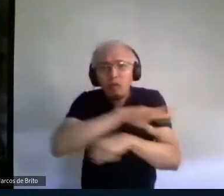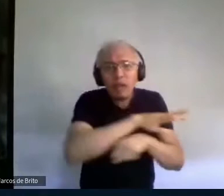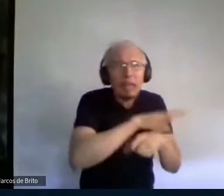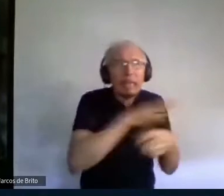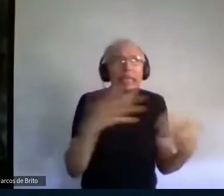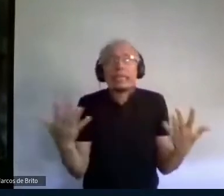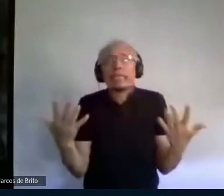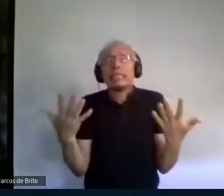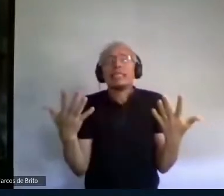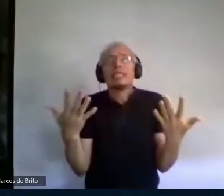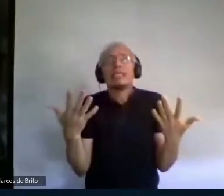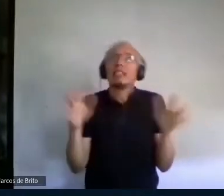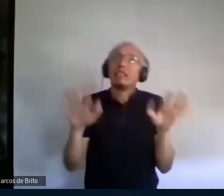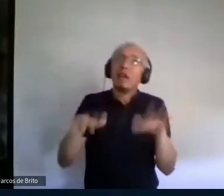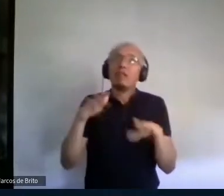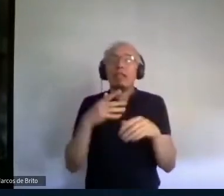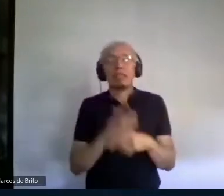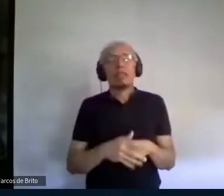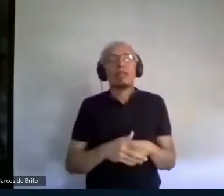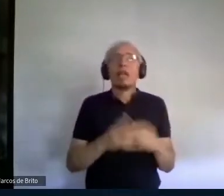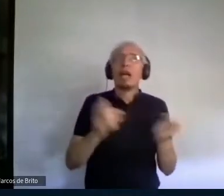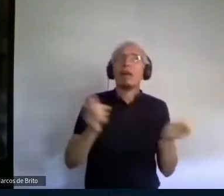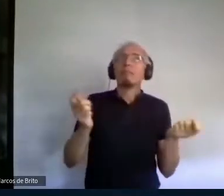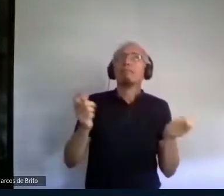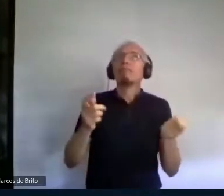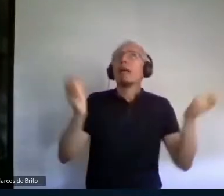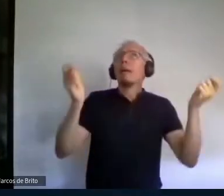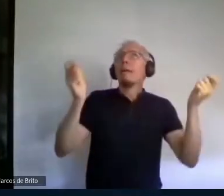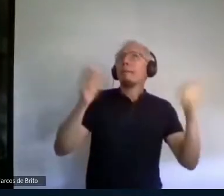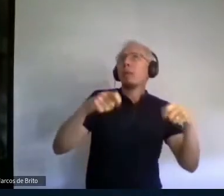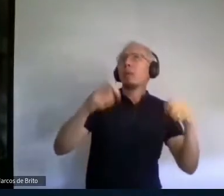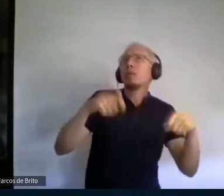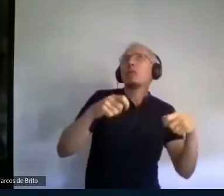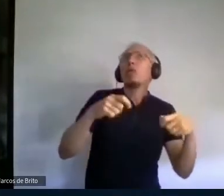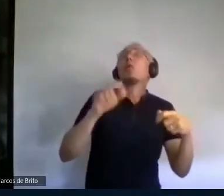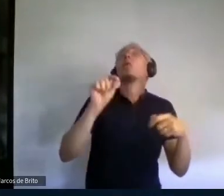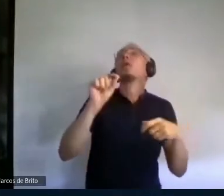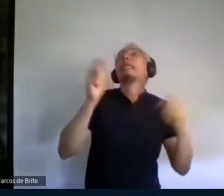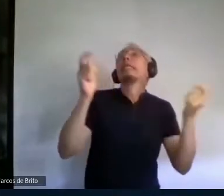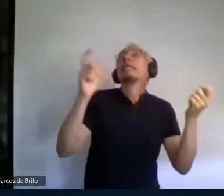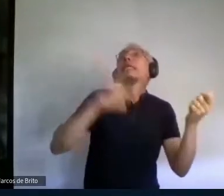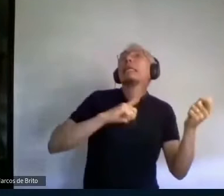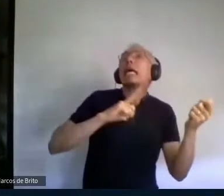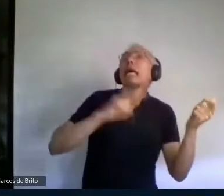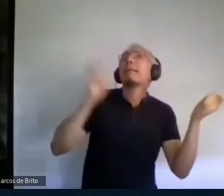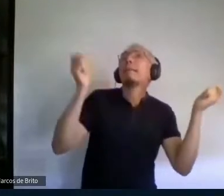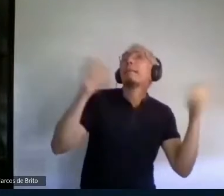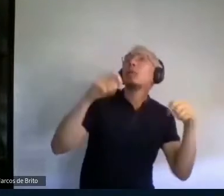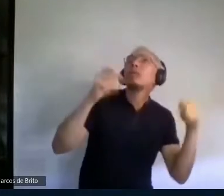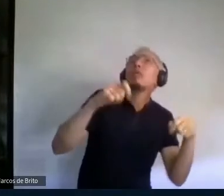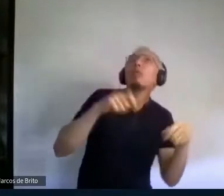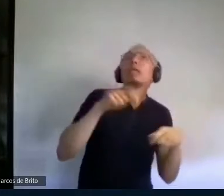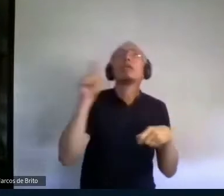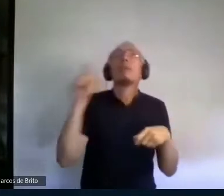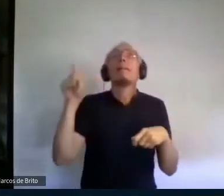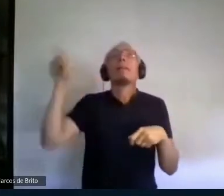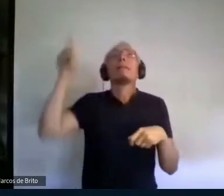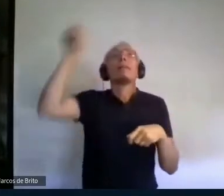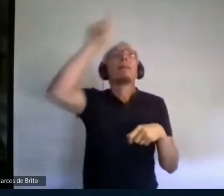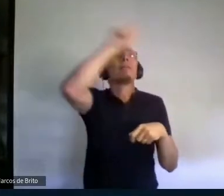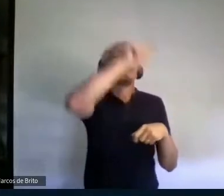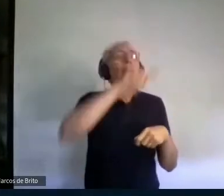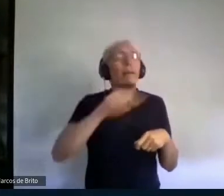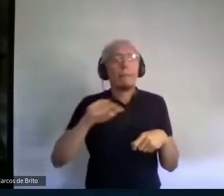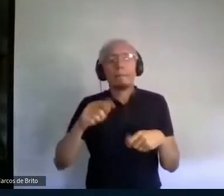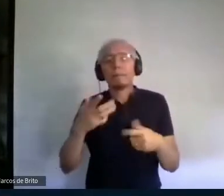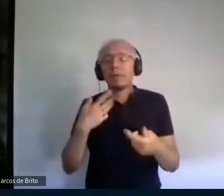está identificando as possibilidades existentes de formação? Que você apresenta 8